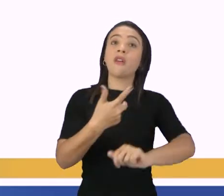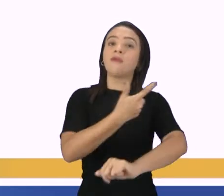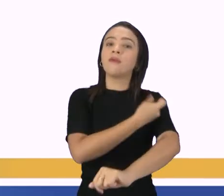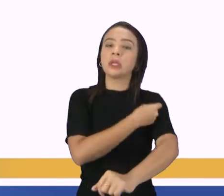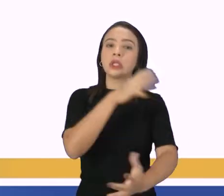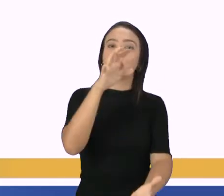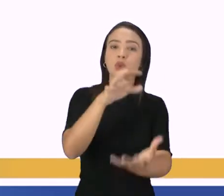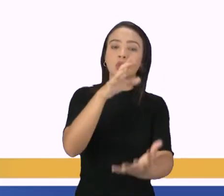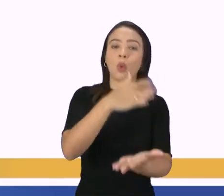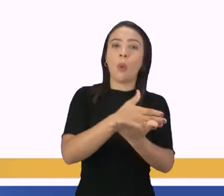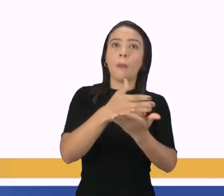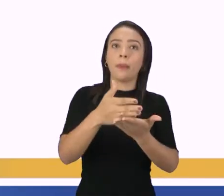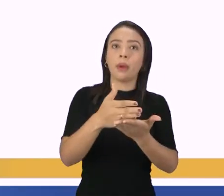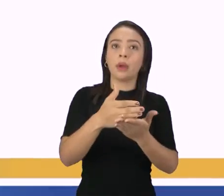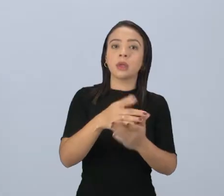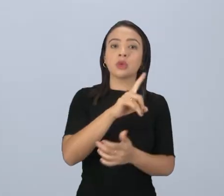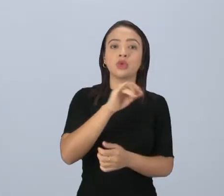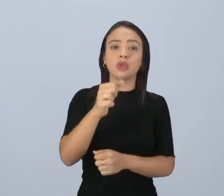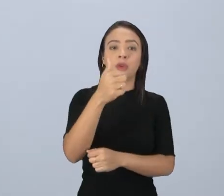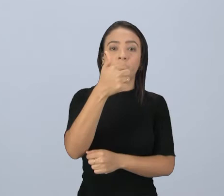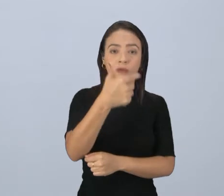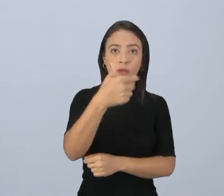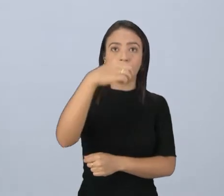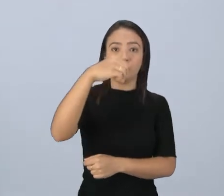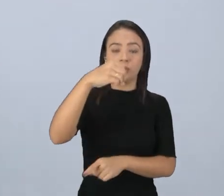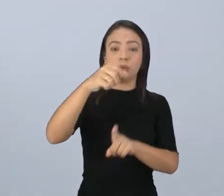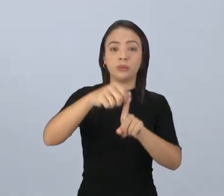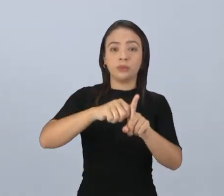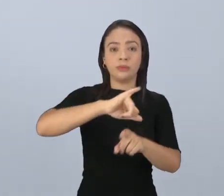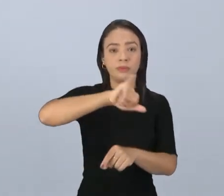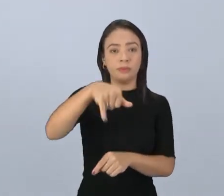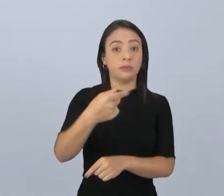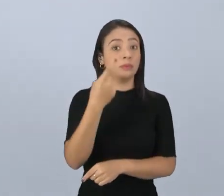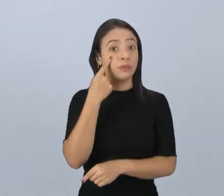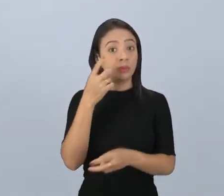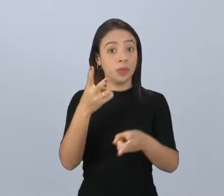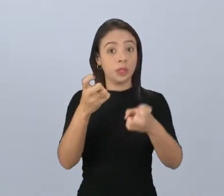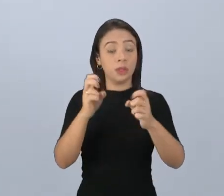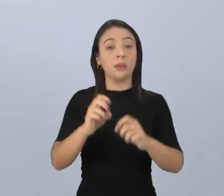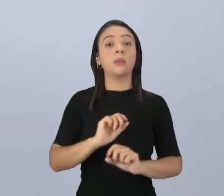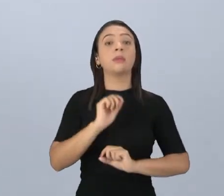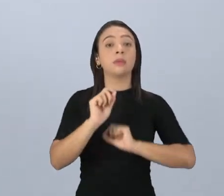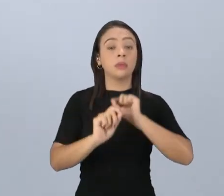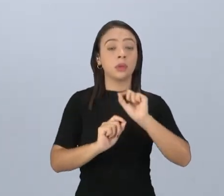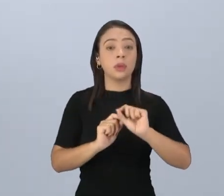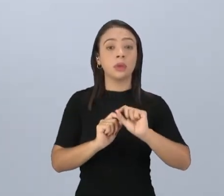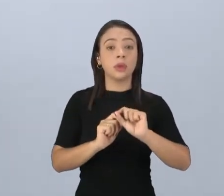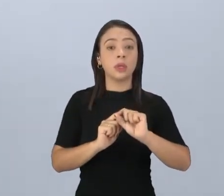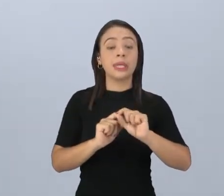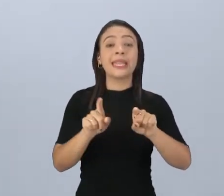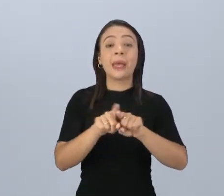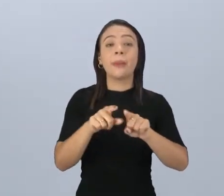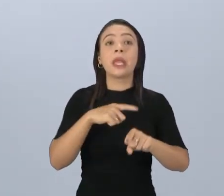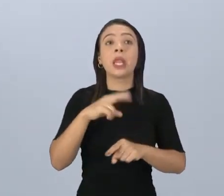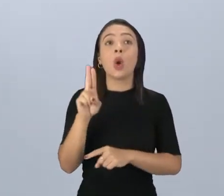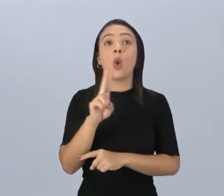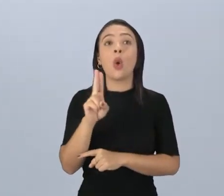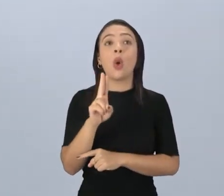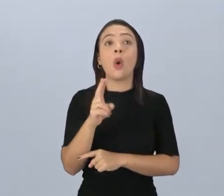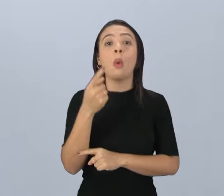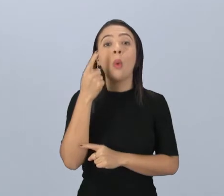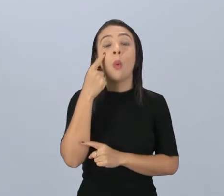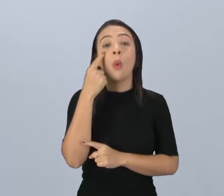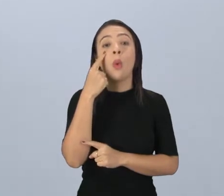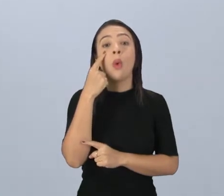dia 29 de janeiro. Veja que aqui nós temos o subtítulo, que ele também é chamado como o olho da